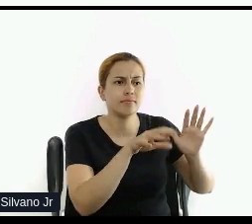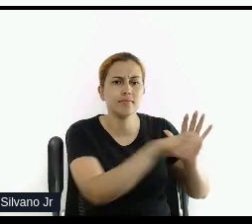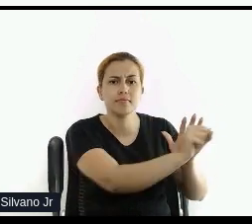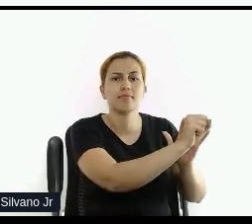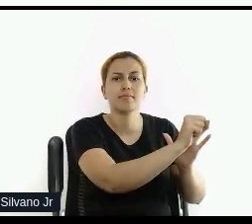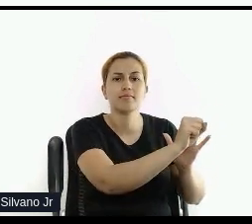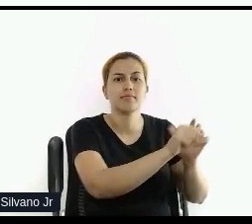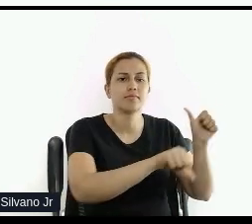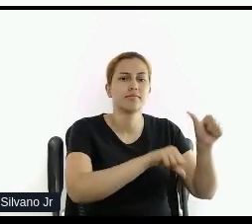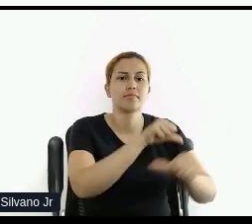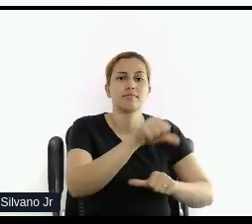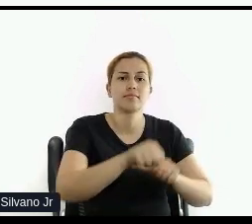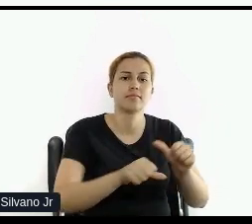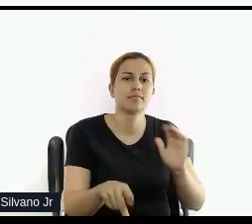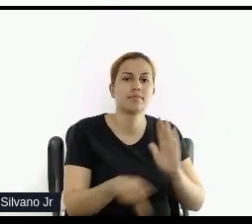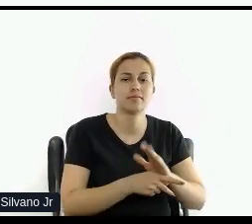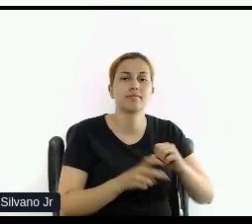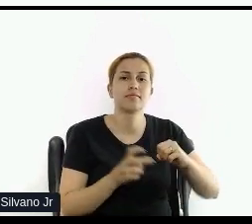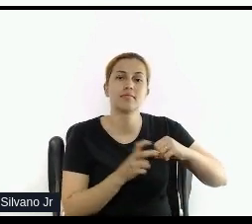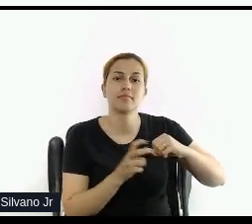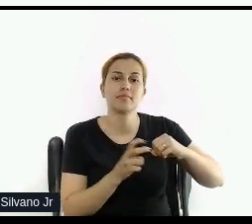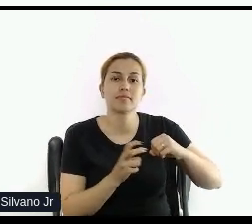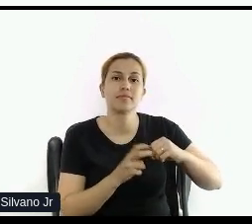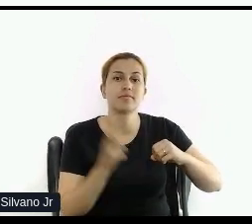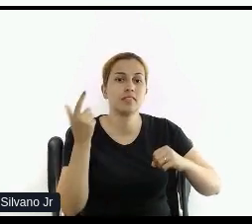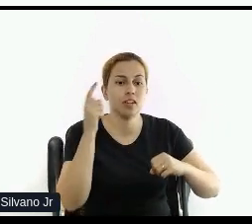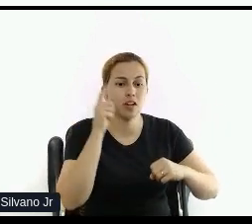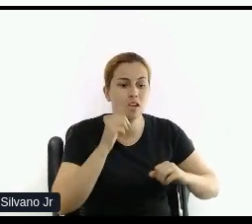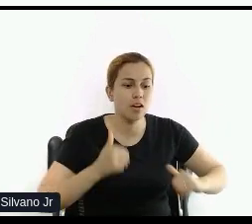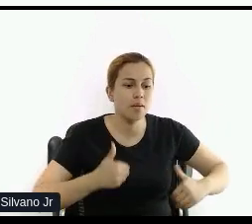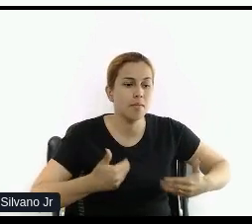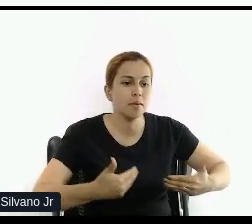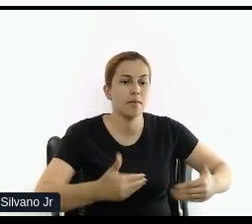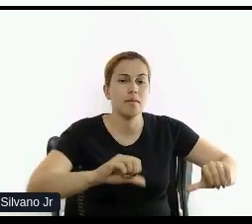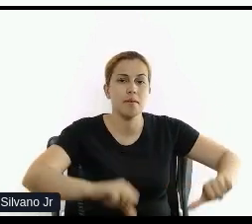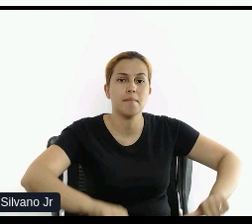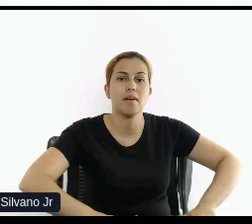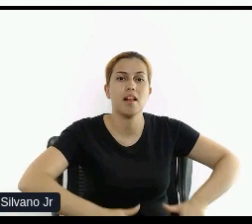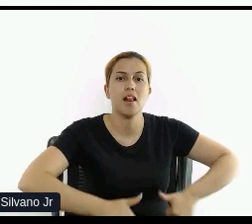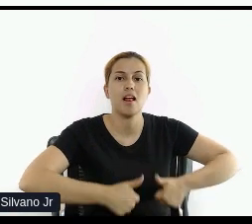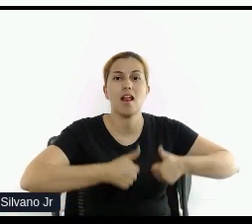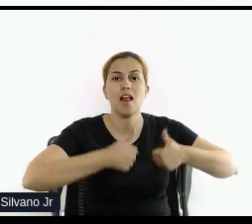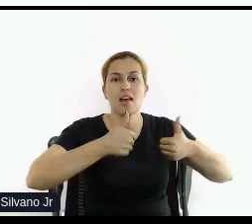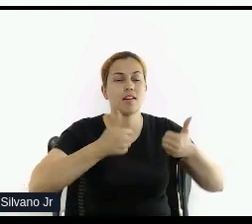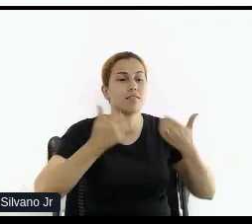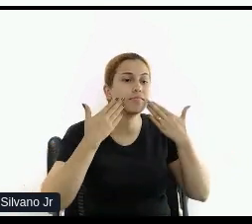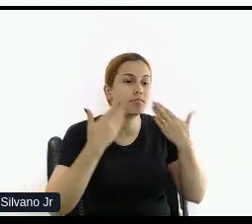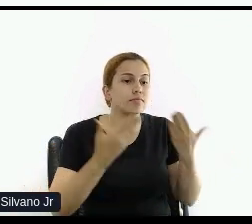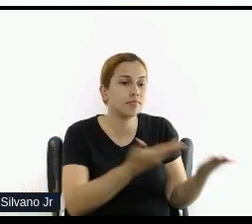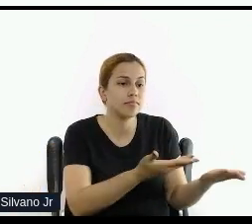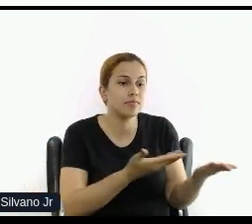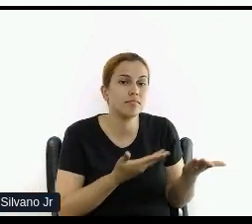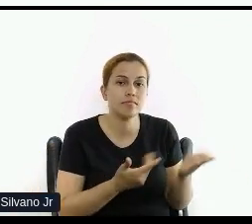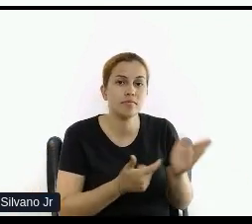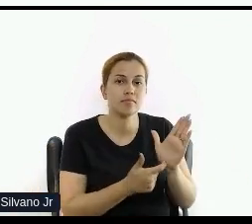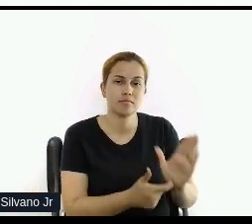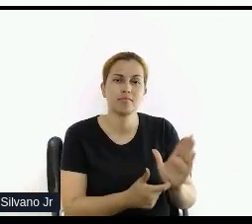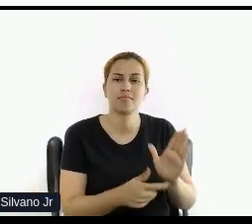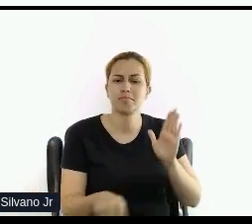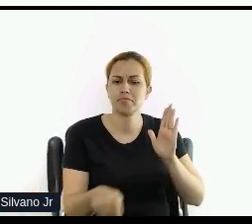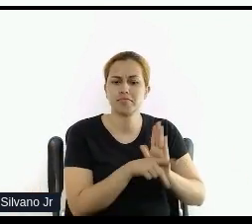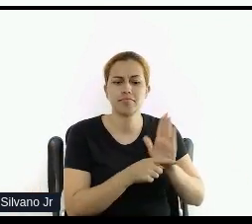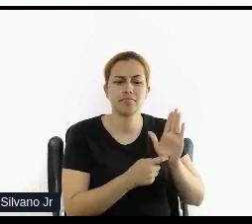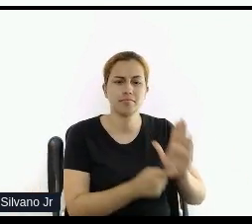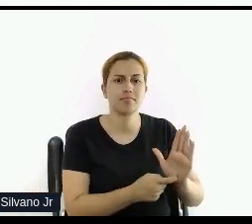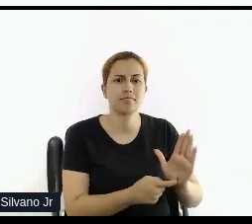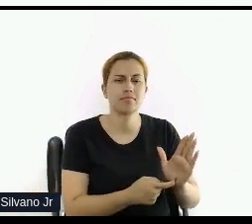ChatGPT para que ele possa estar melhorando essa transcrição, possa estar trazendo aquilo ali para um aspecto mais